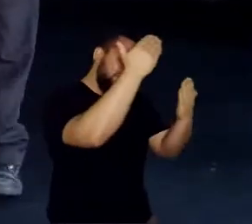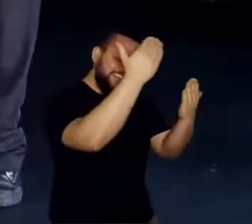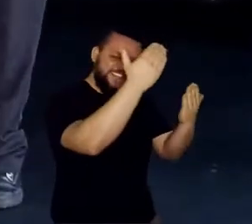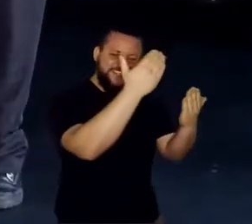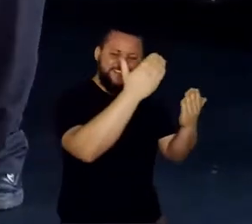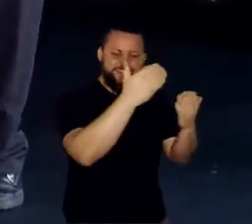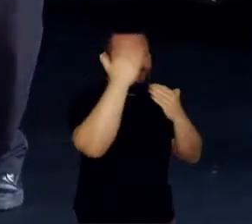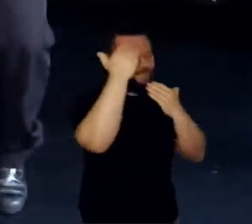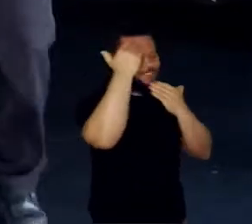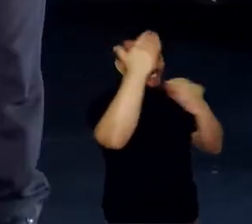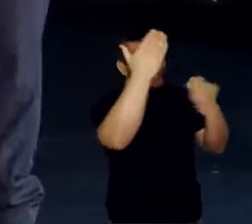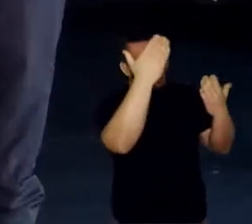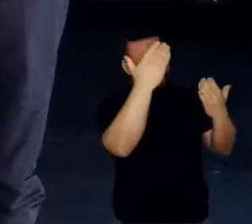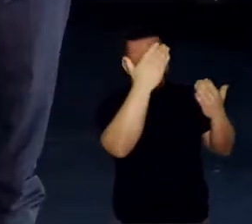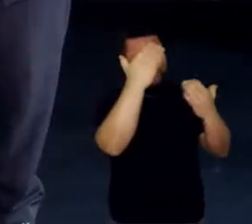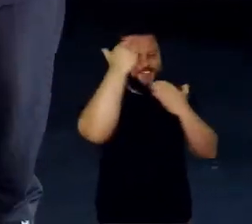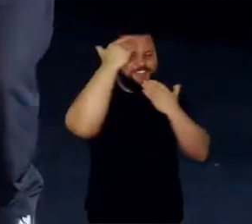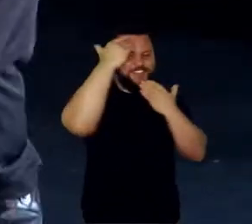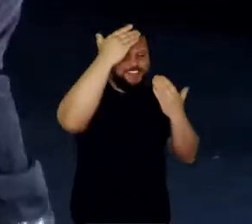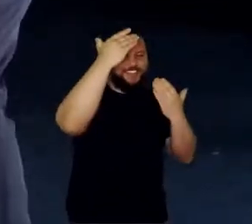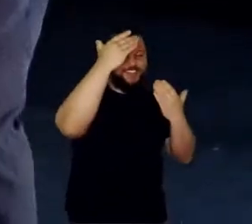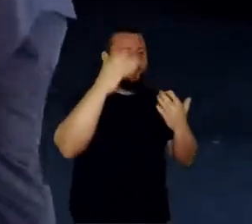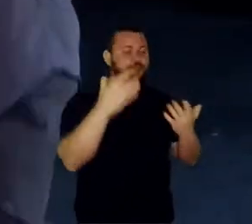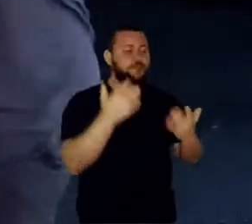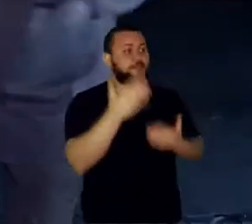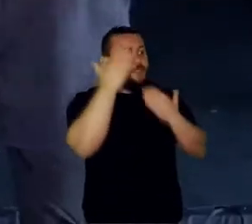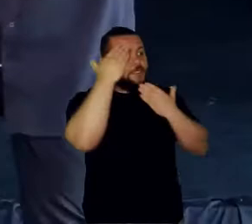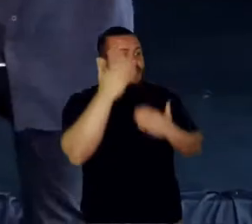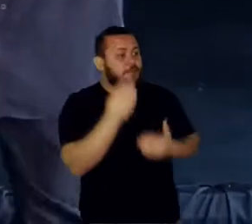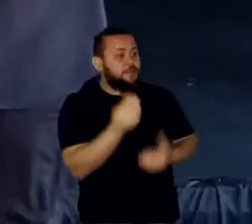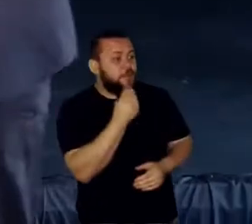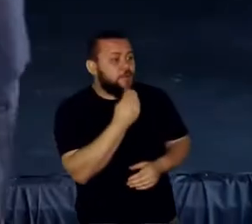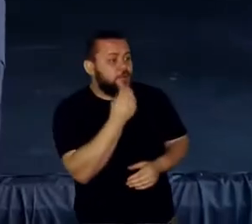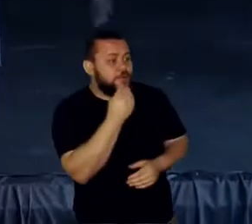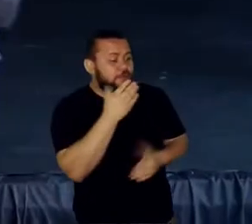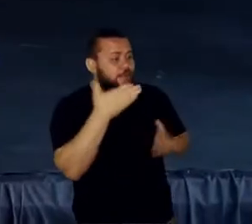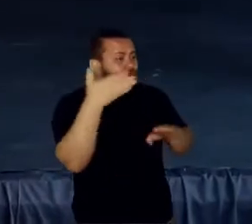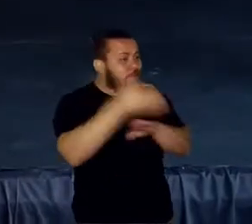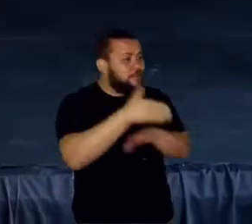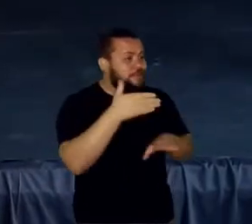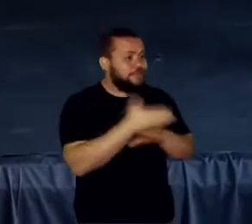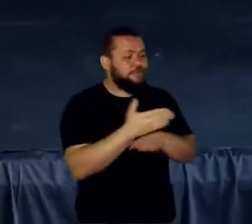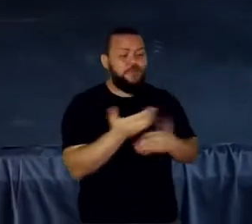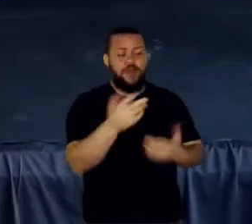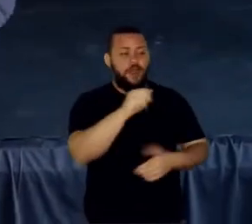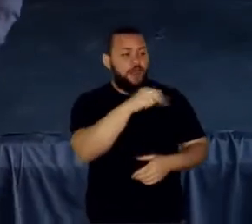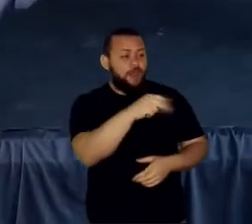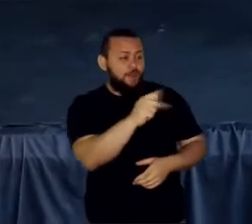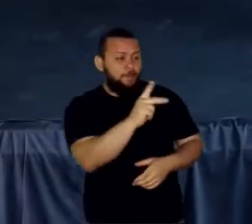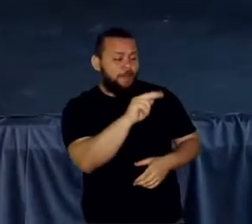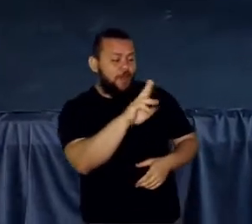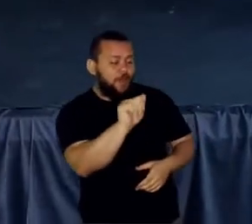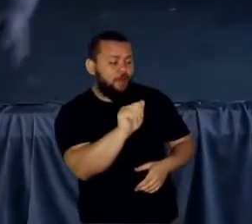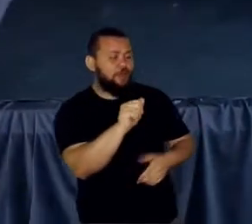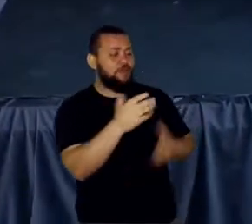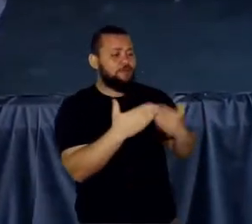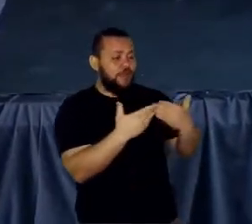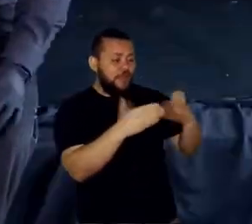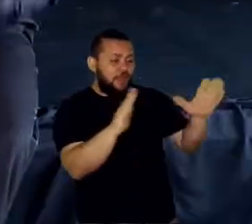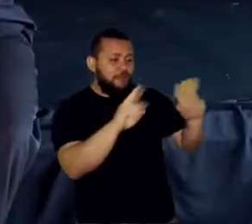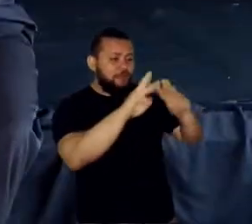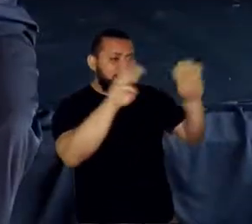Obrigado. Obrigado pela oportunidade. Obrigado, Ana Paula, por abrir a casa. Obrigado, NC. Obrigado a toda essa